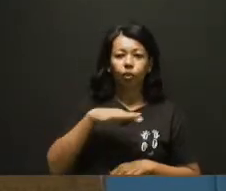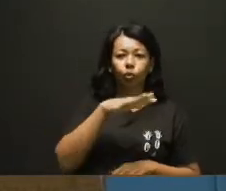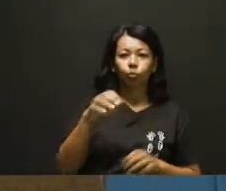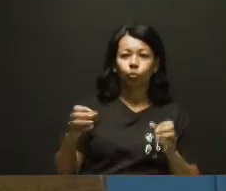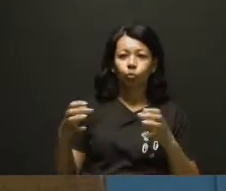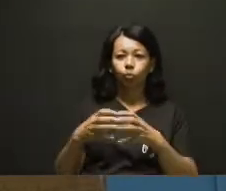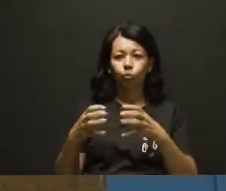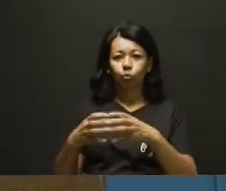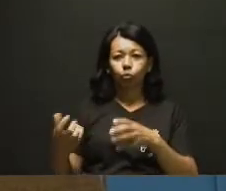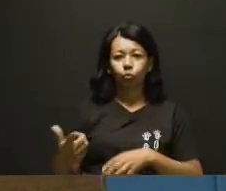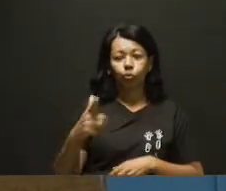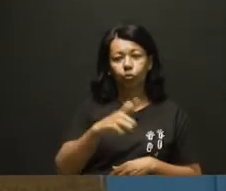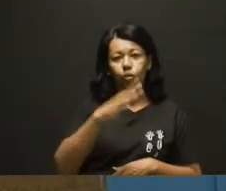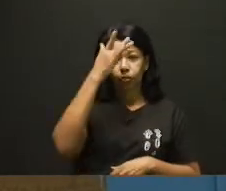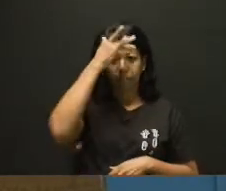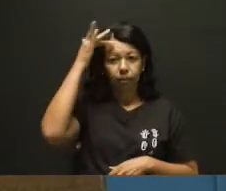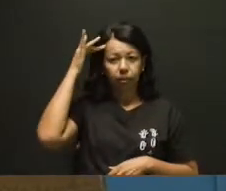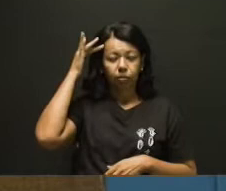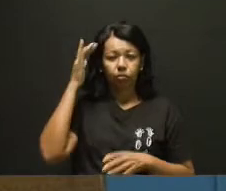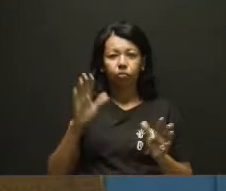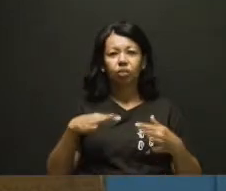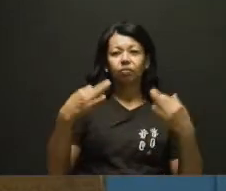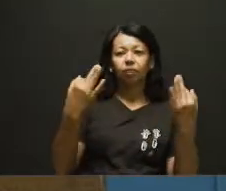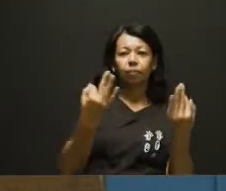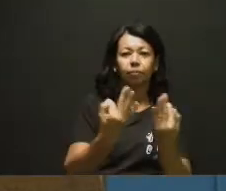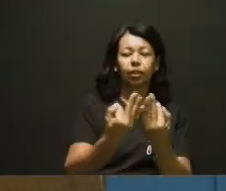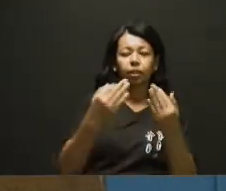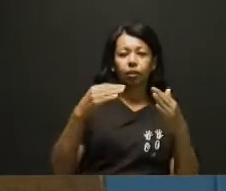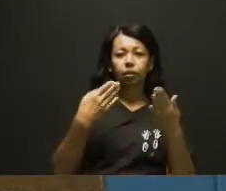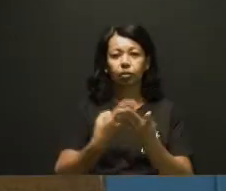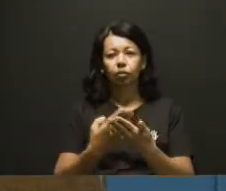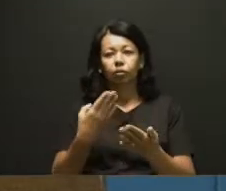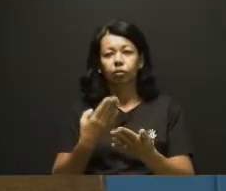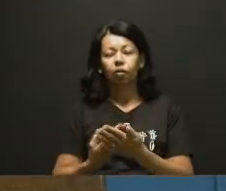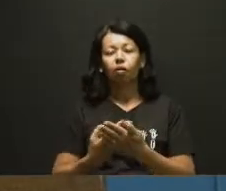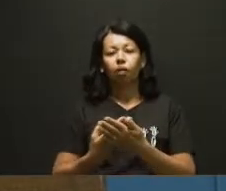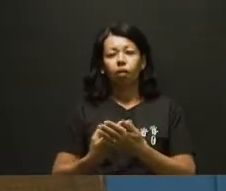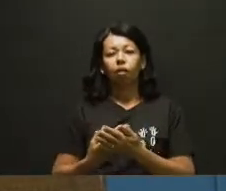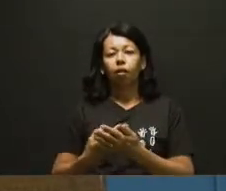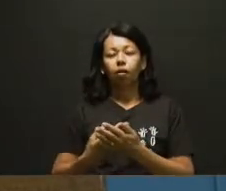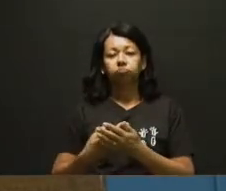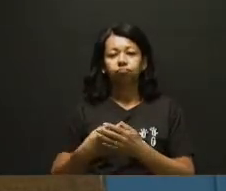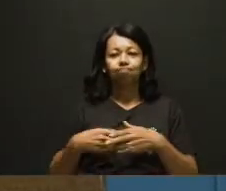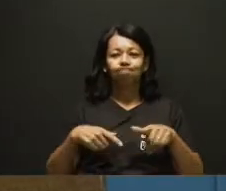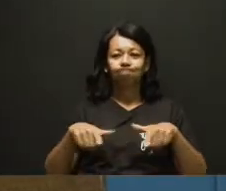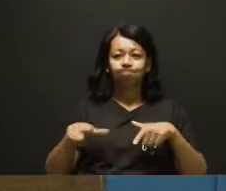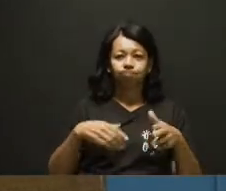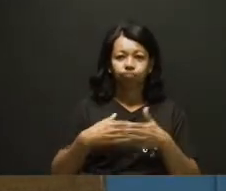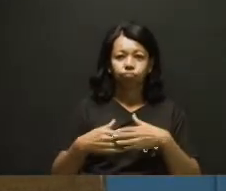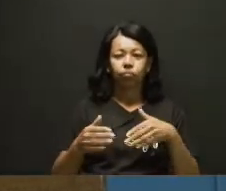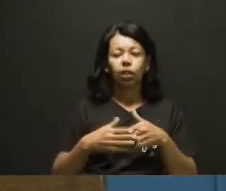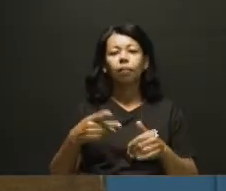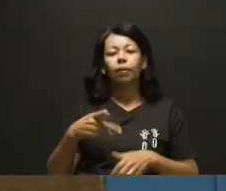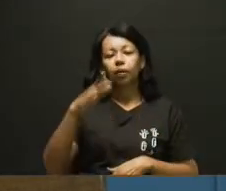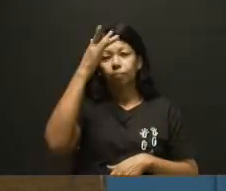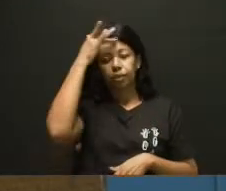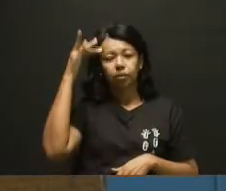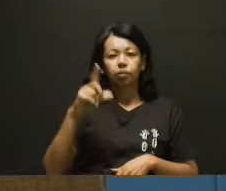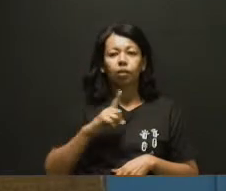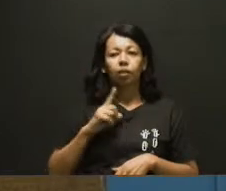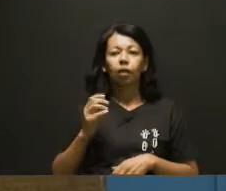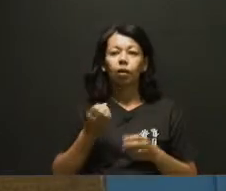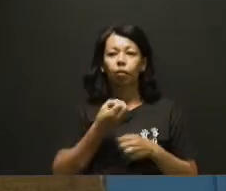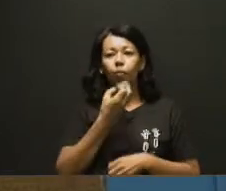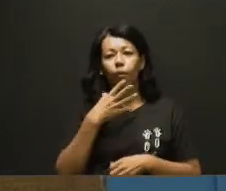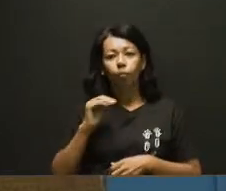de pessoas família escola terapeutas para que essa pessoa tenha um bom desenvolvimento e não tem